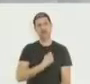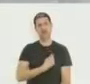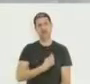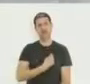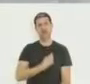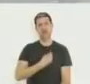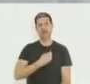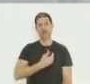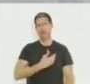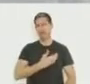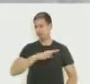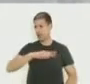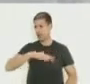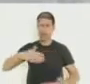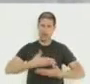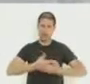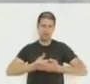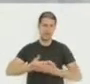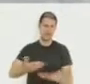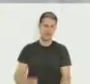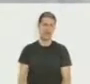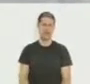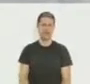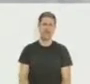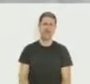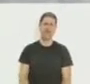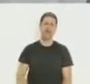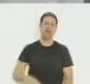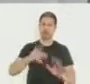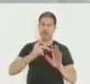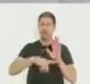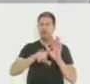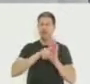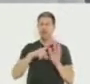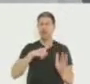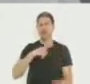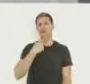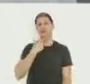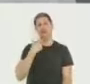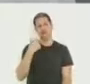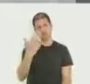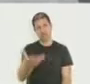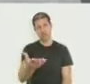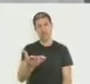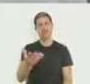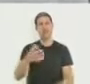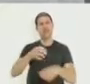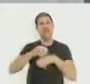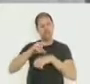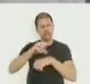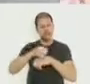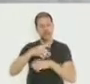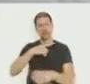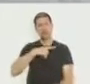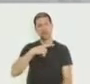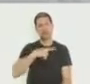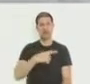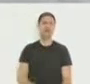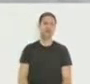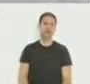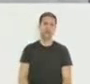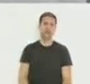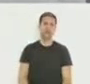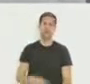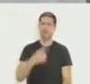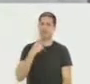então o projeto de lei tem essa intenção tem essas orientações ele dispõe sobre a isenção